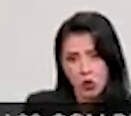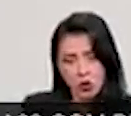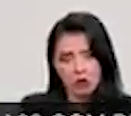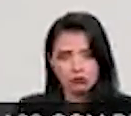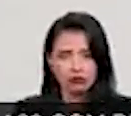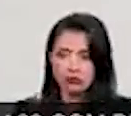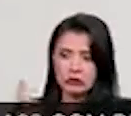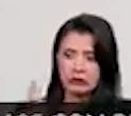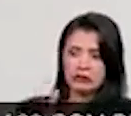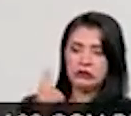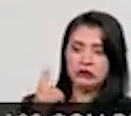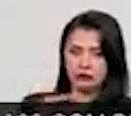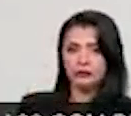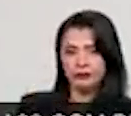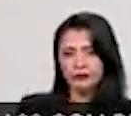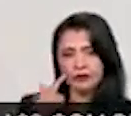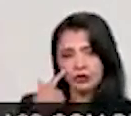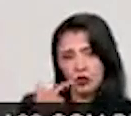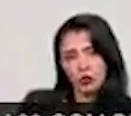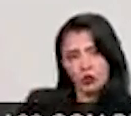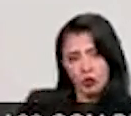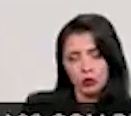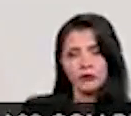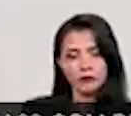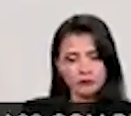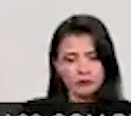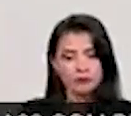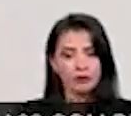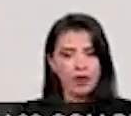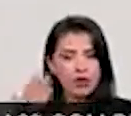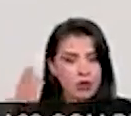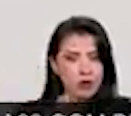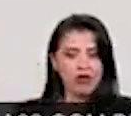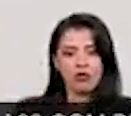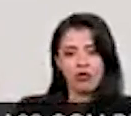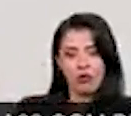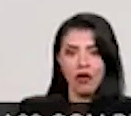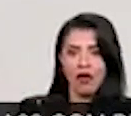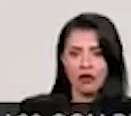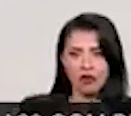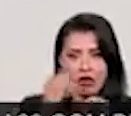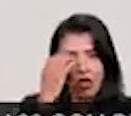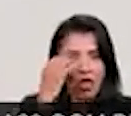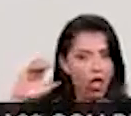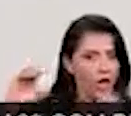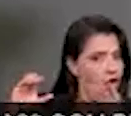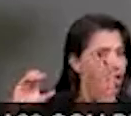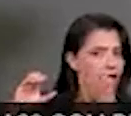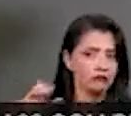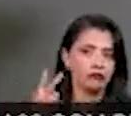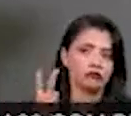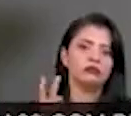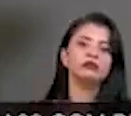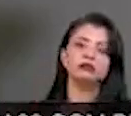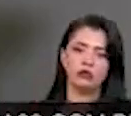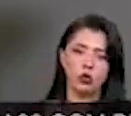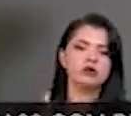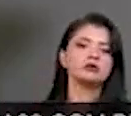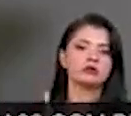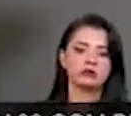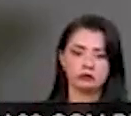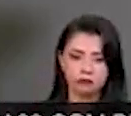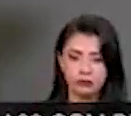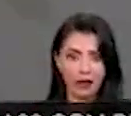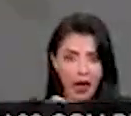foi constatado, ceratite de acantameba, né? Desde a minha descoberta da doença até o transplante foi uns 2 anos. A médica que fez